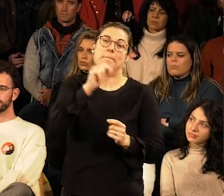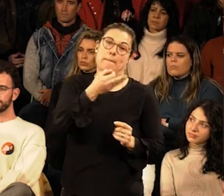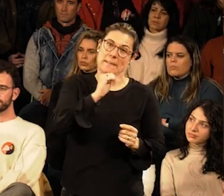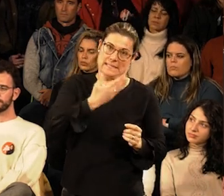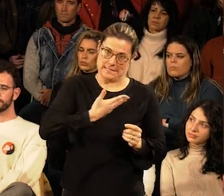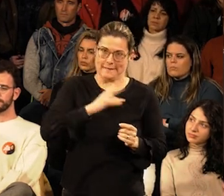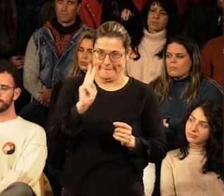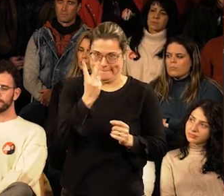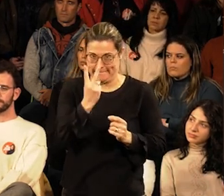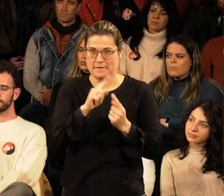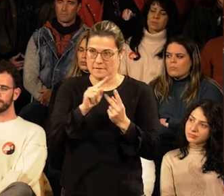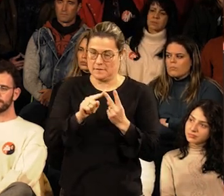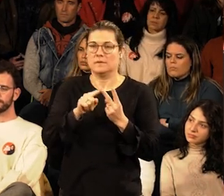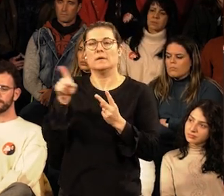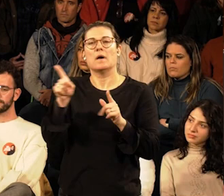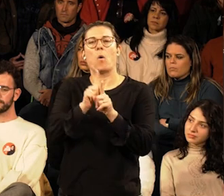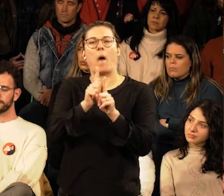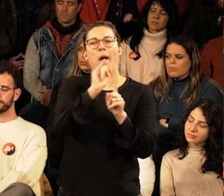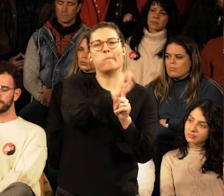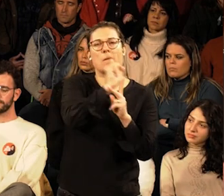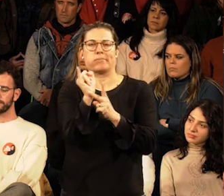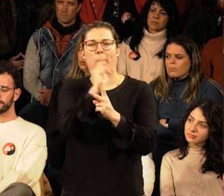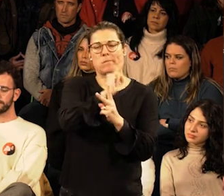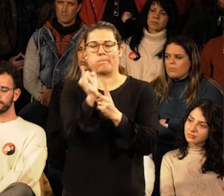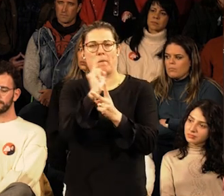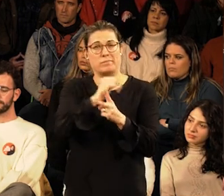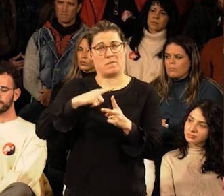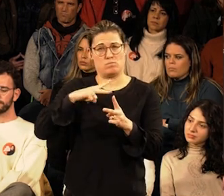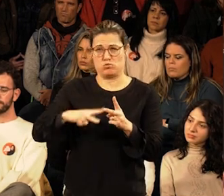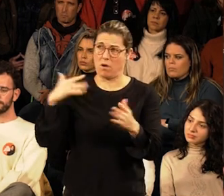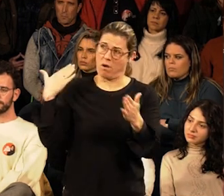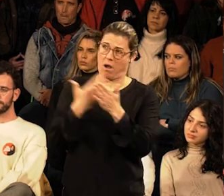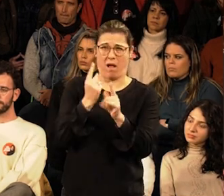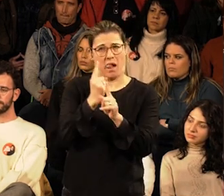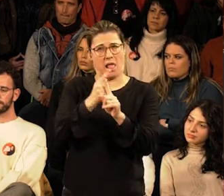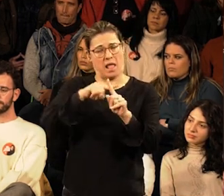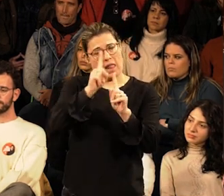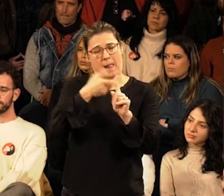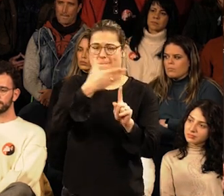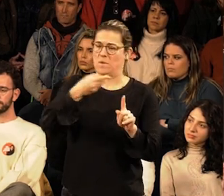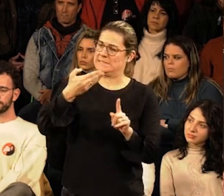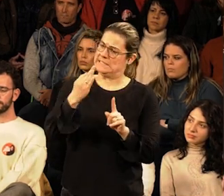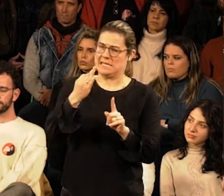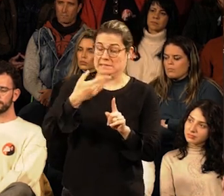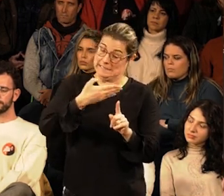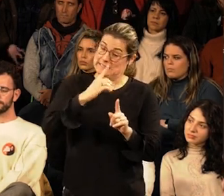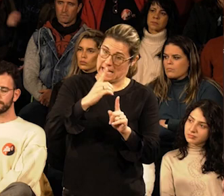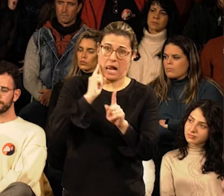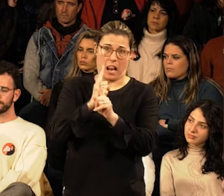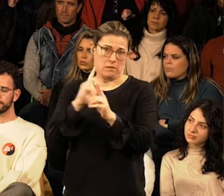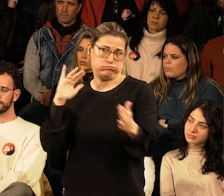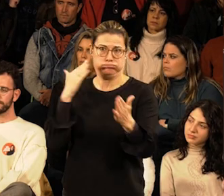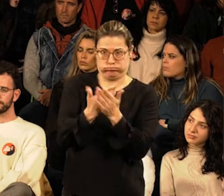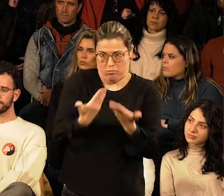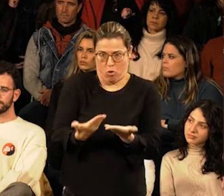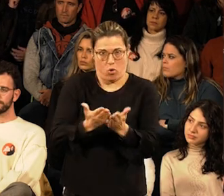social-democrata o monopólio rotativo do poder político em Portugal desde 1976 acontece